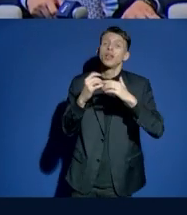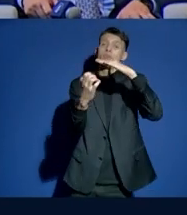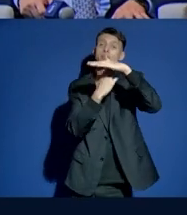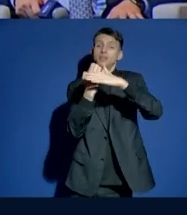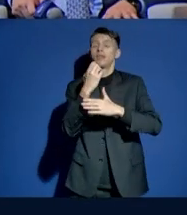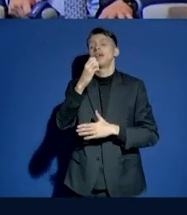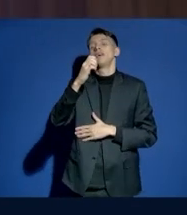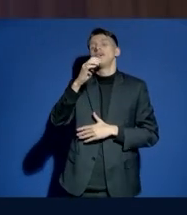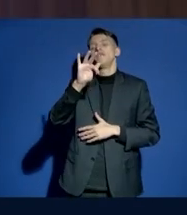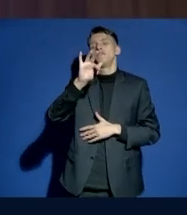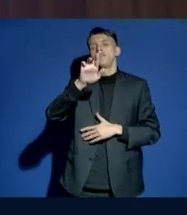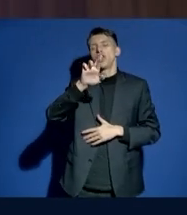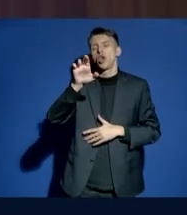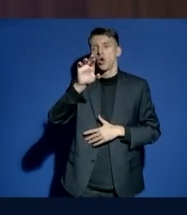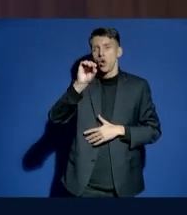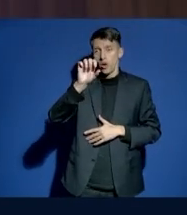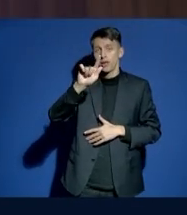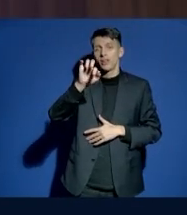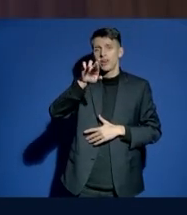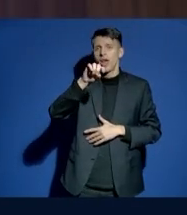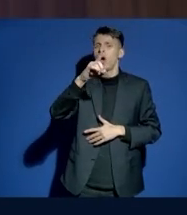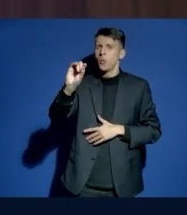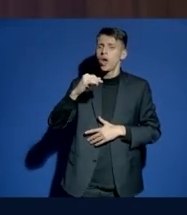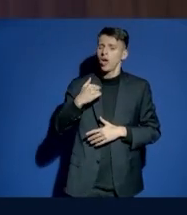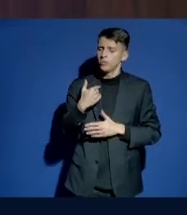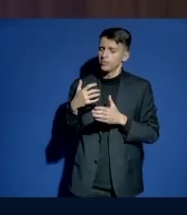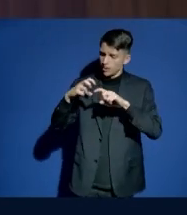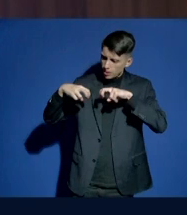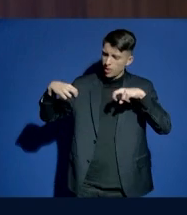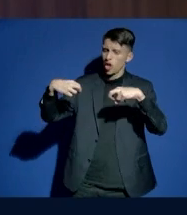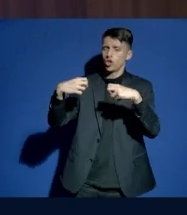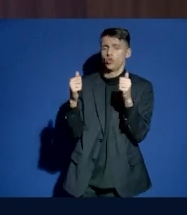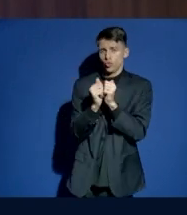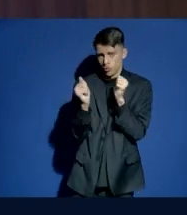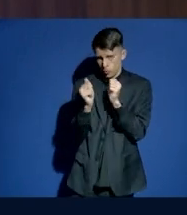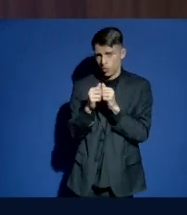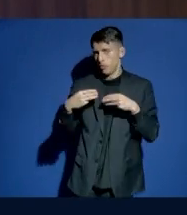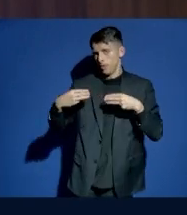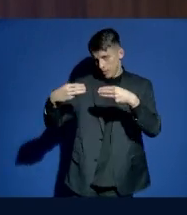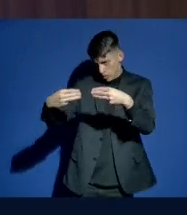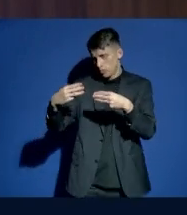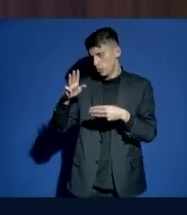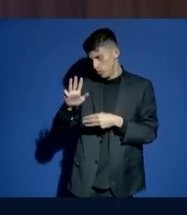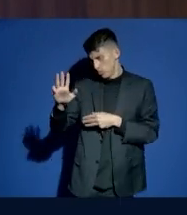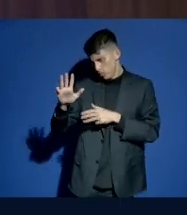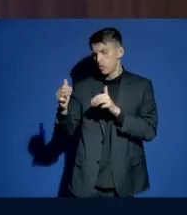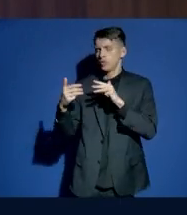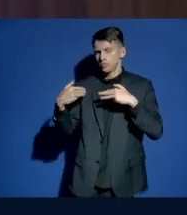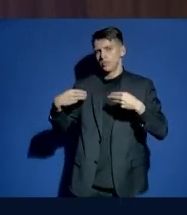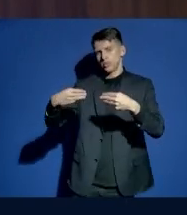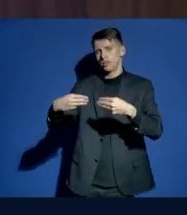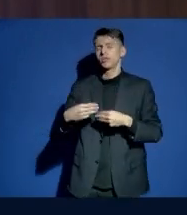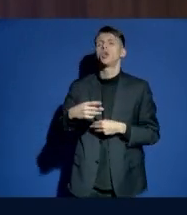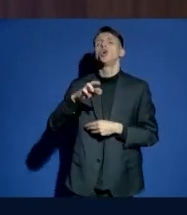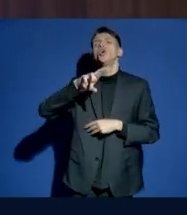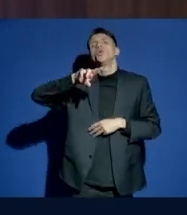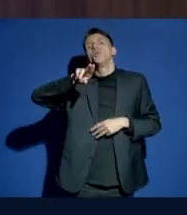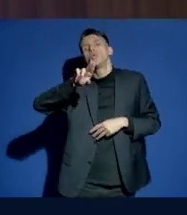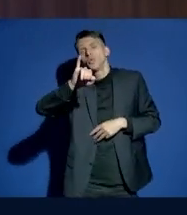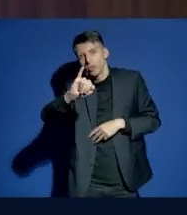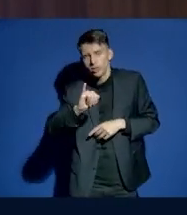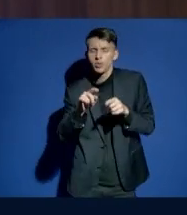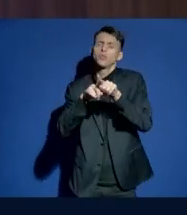saiu do Parque eu sentei com os ministros né do atual presidente argumentei como Ministro Rui